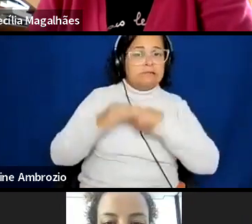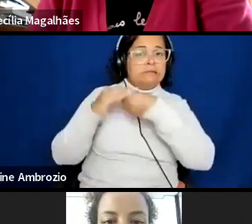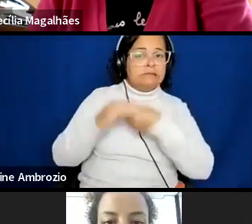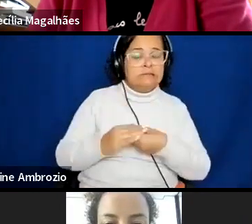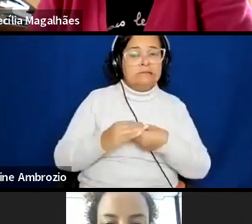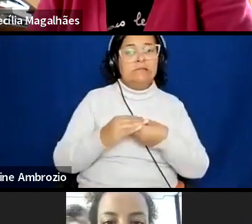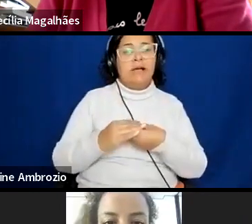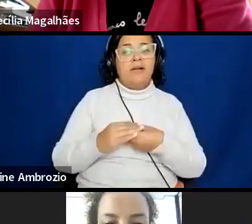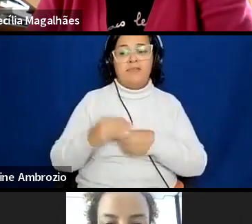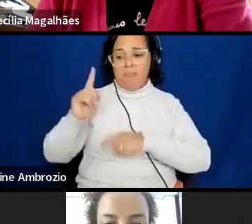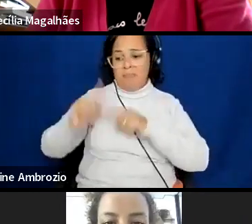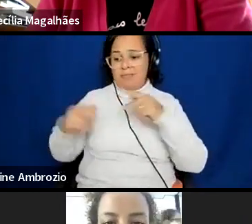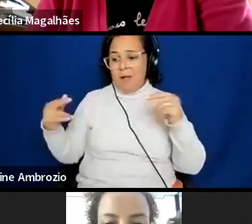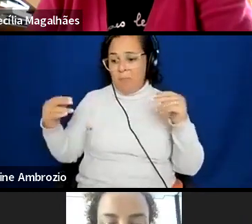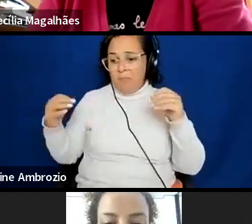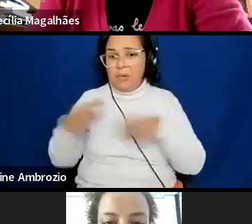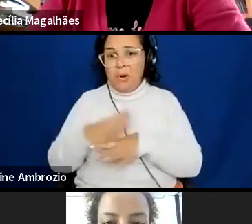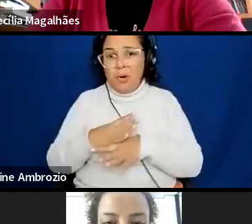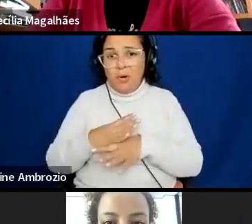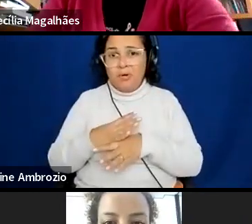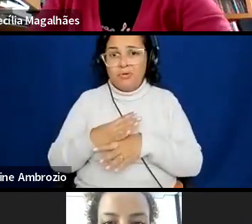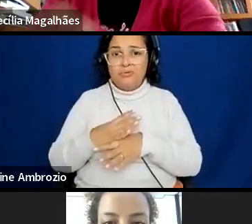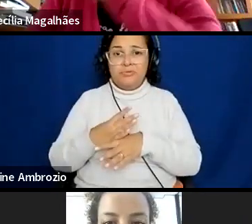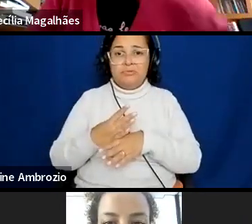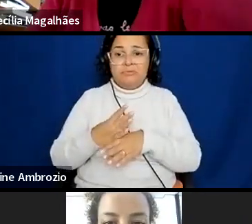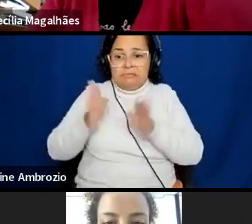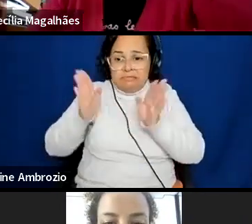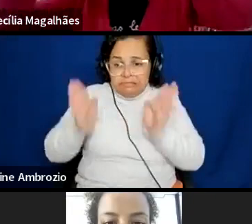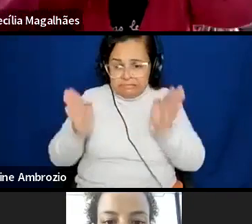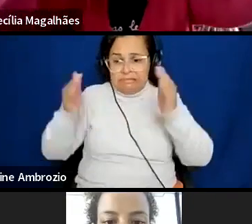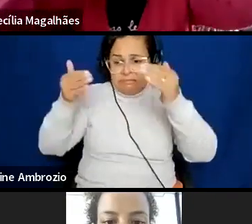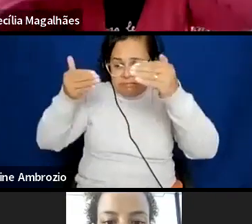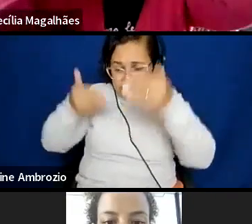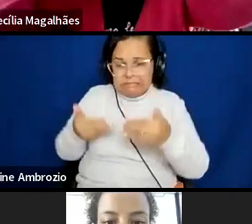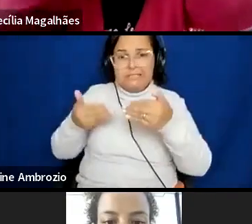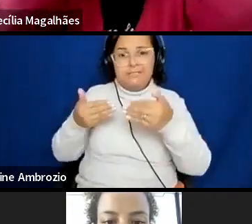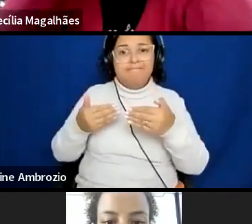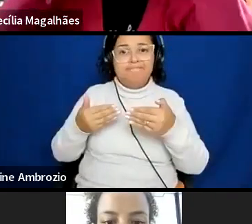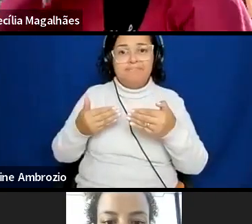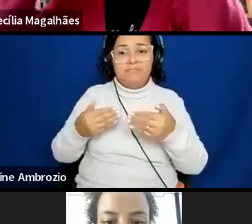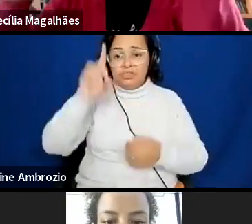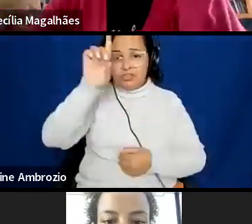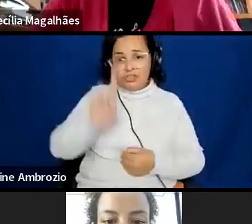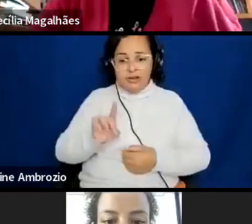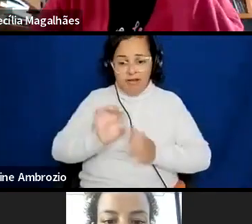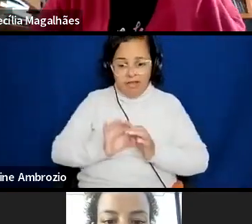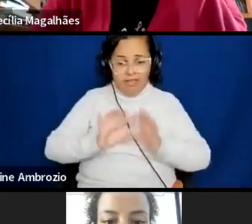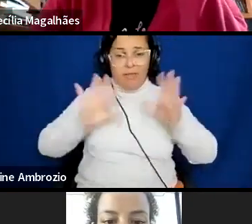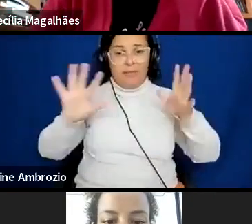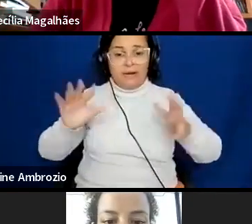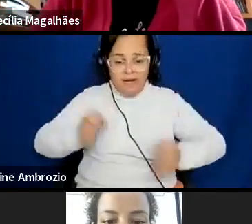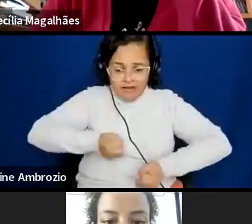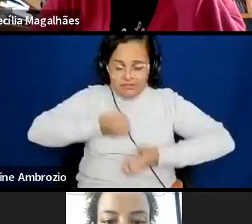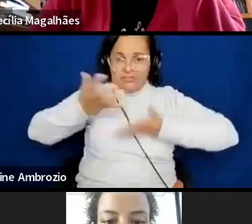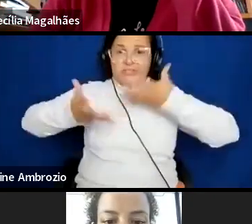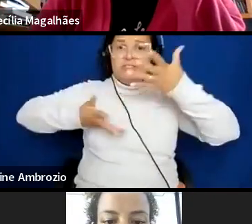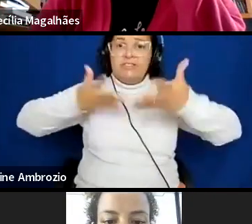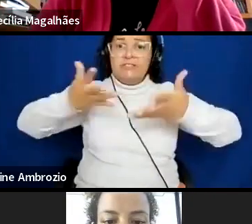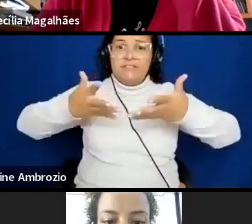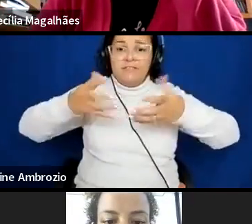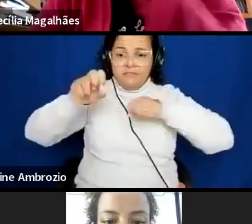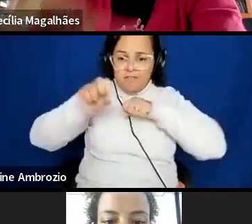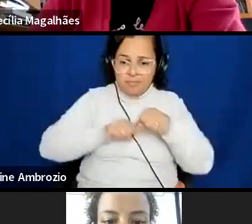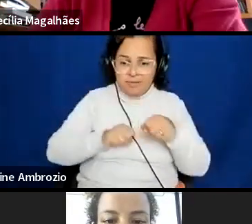material pronto, engessado, e nosso direito de liberdade de expressão e formação